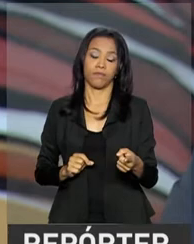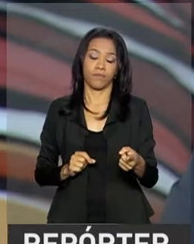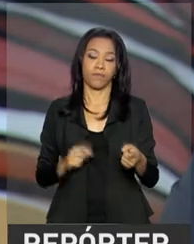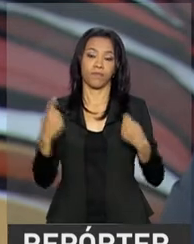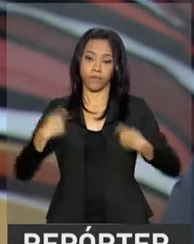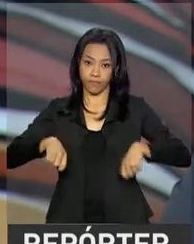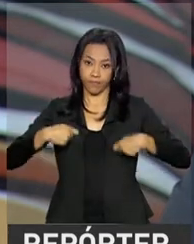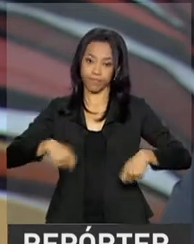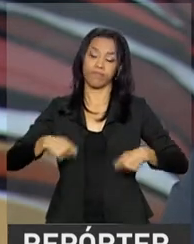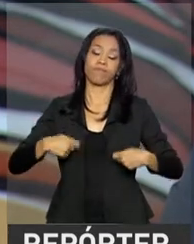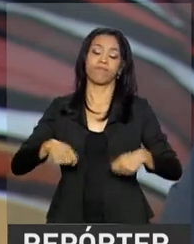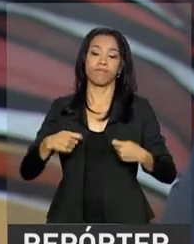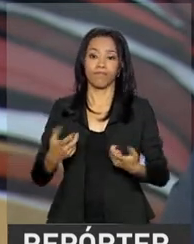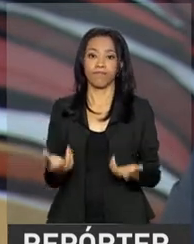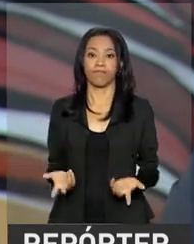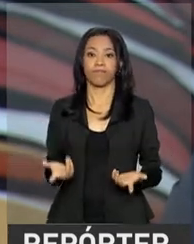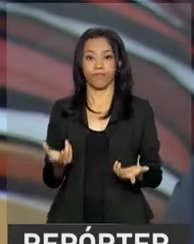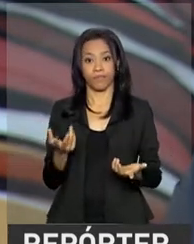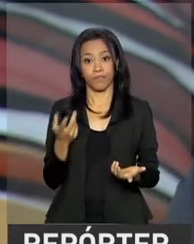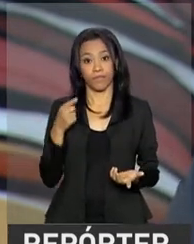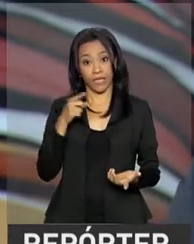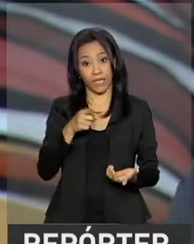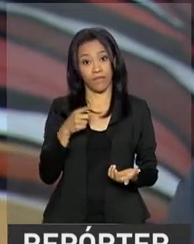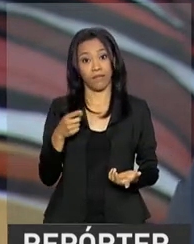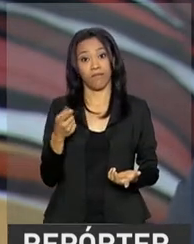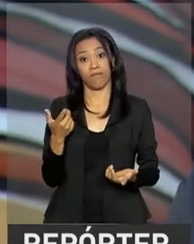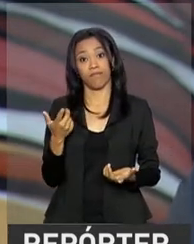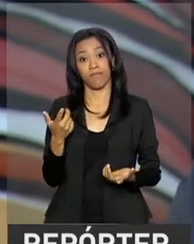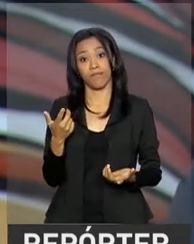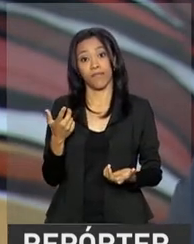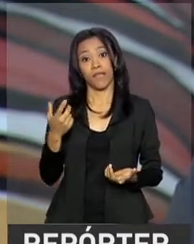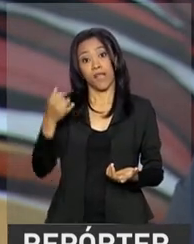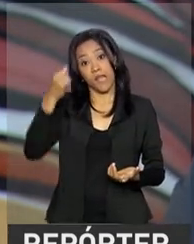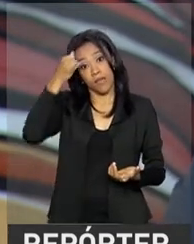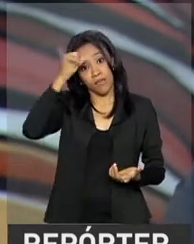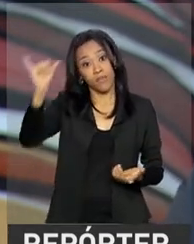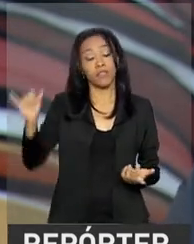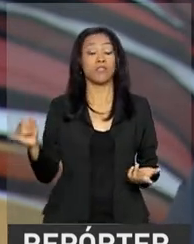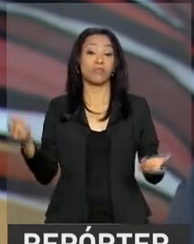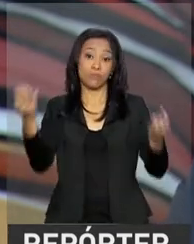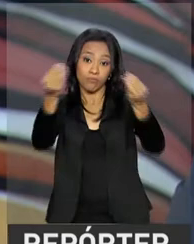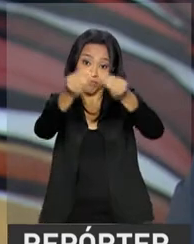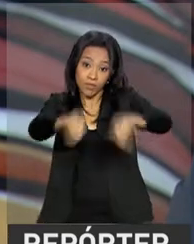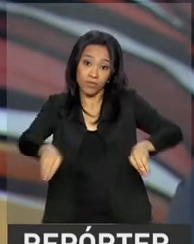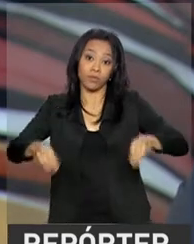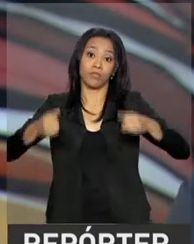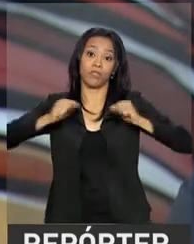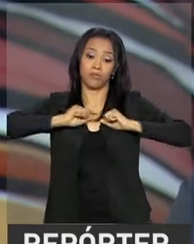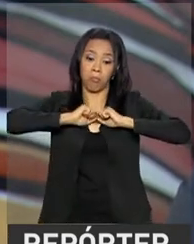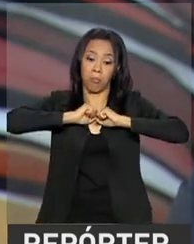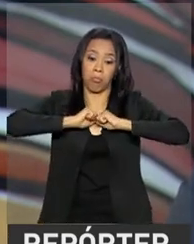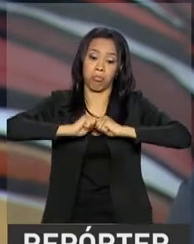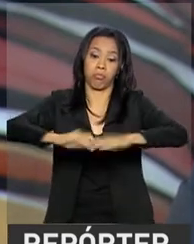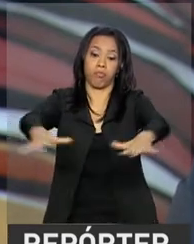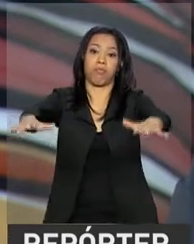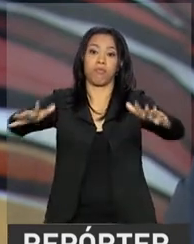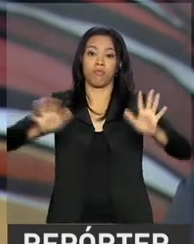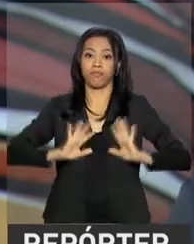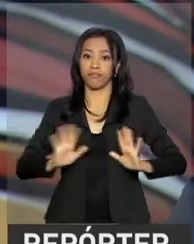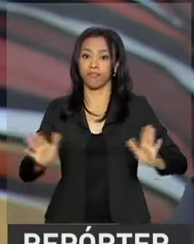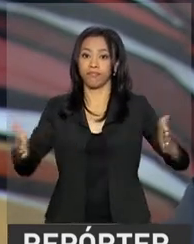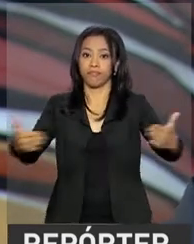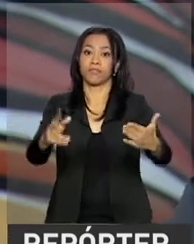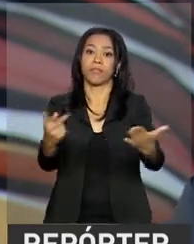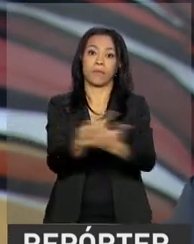necessárias para que esse tragédia ela deixe de ocorrer acesse os seus efeitos e mais do que